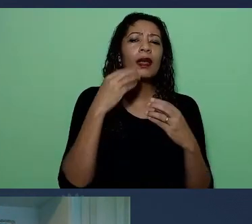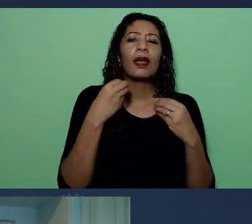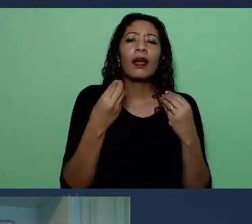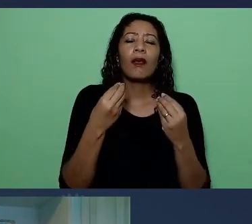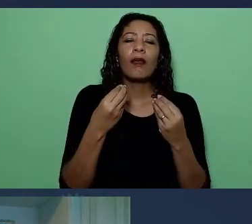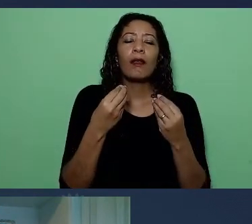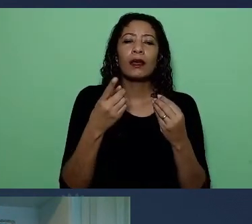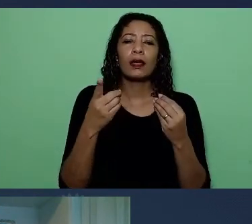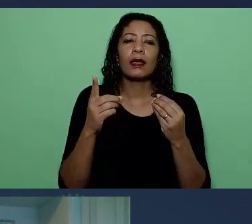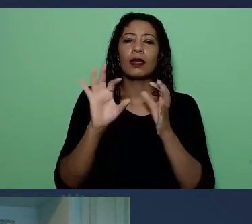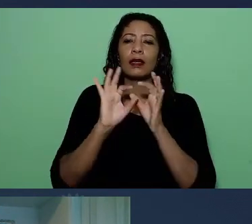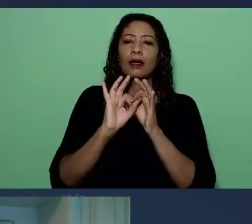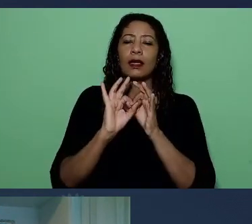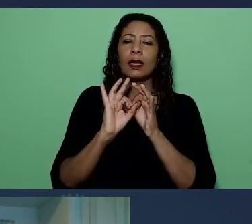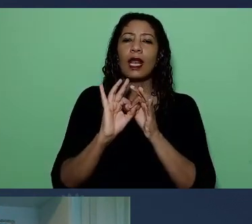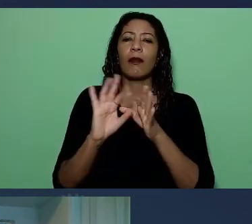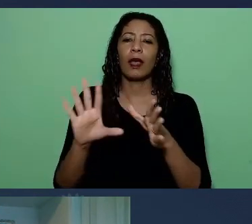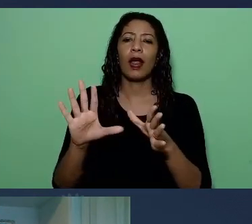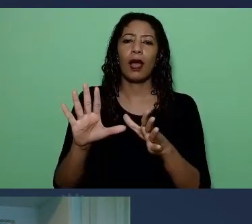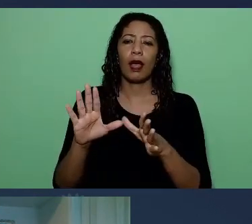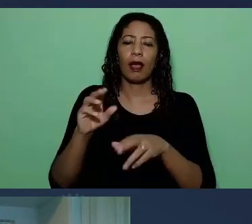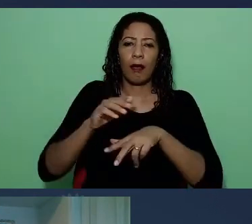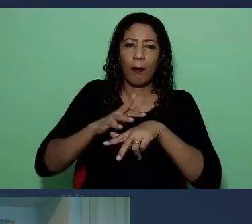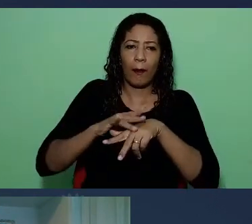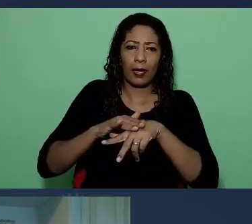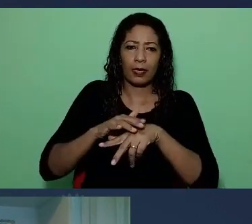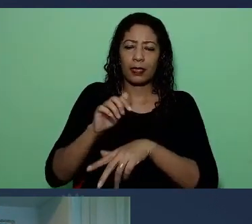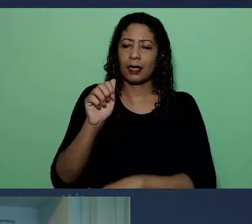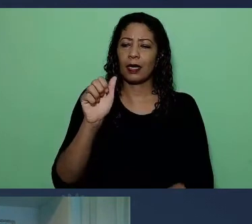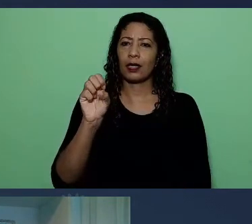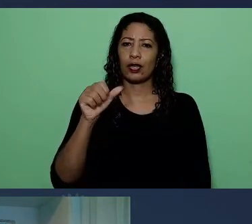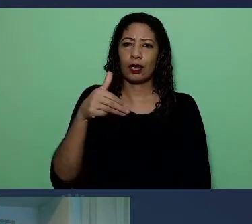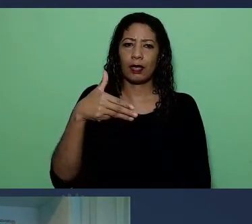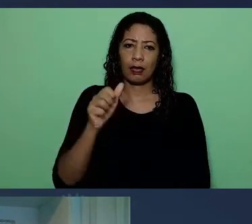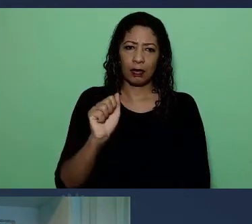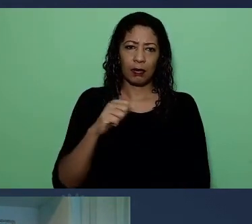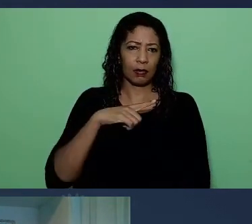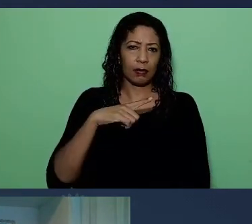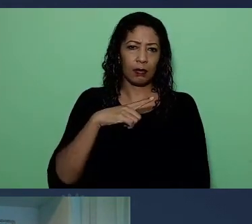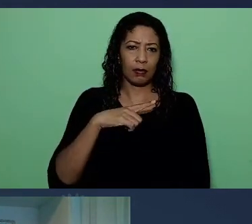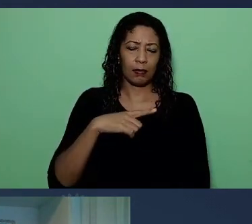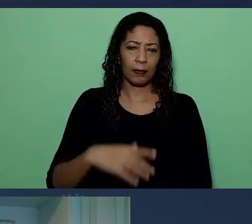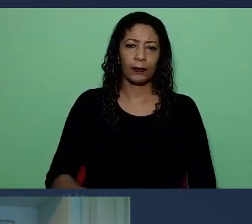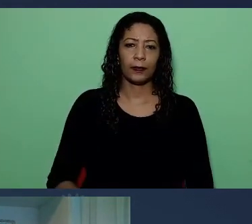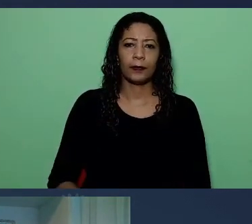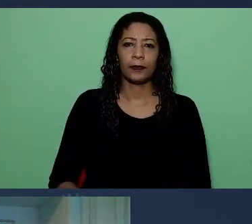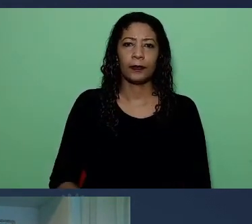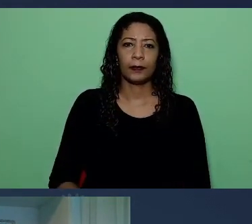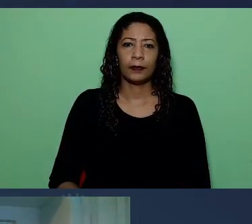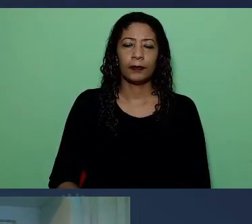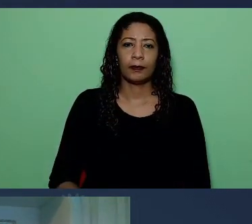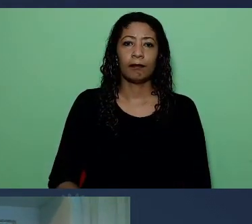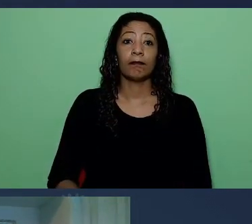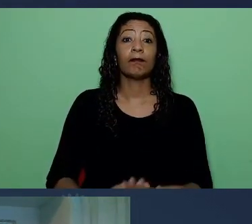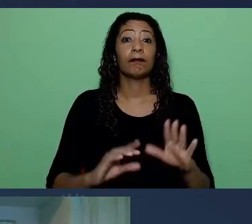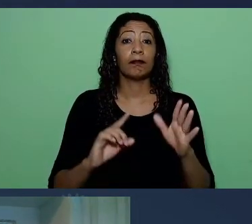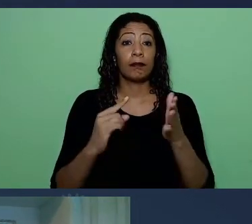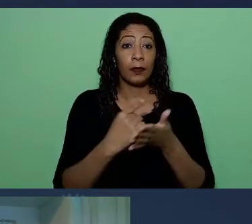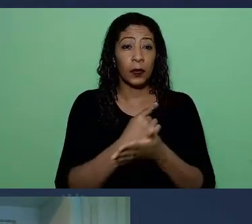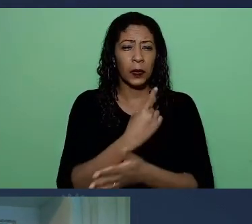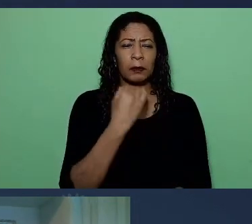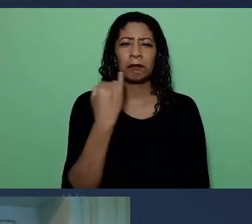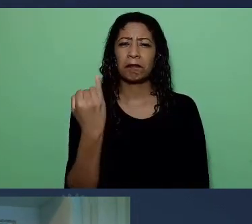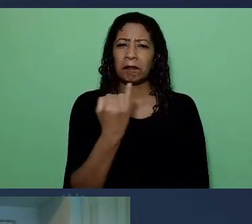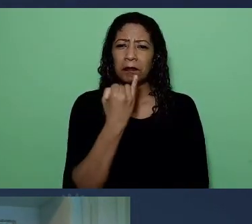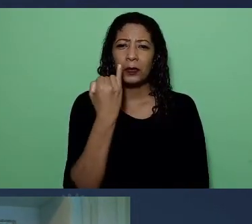para pacientes asmáticos. Pergunta excelente, né? Porque é importante ficar bem claro,